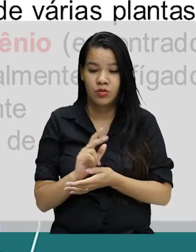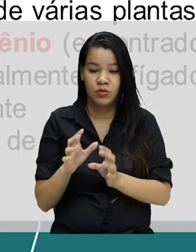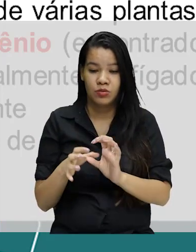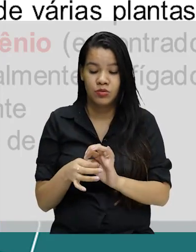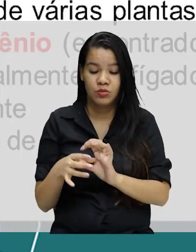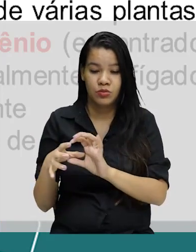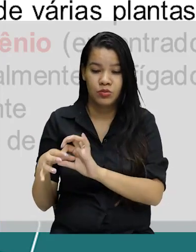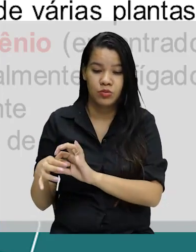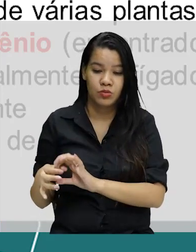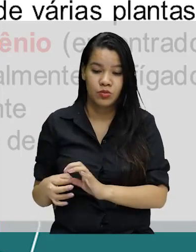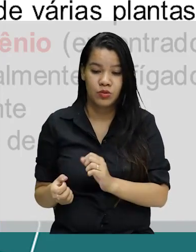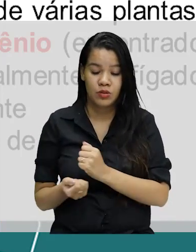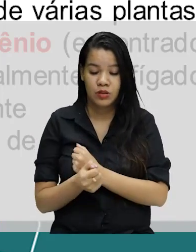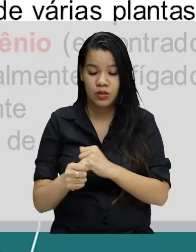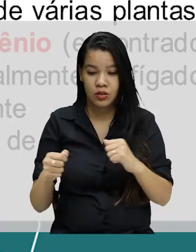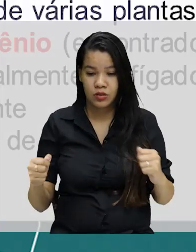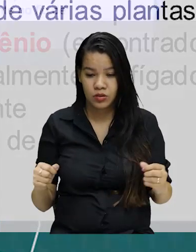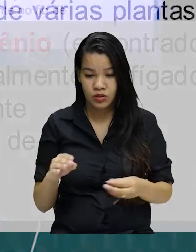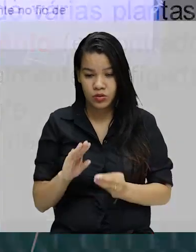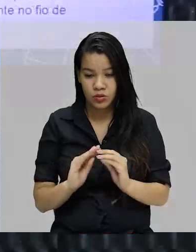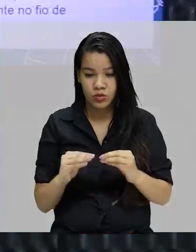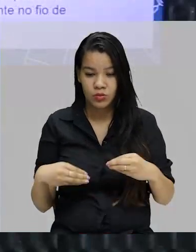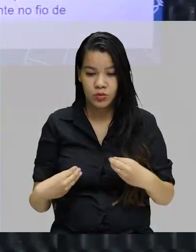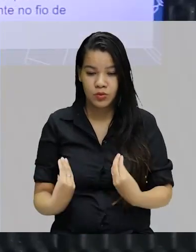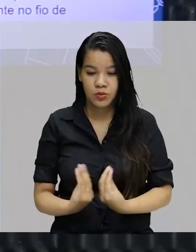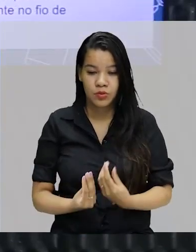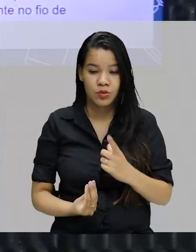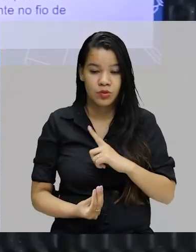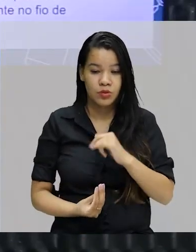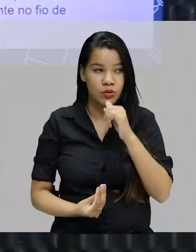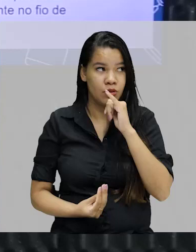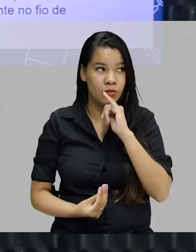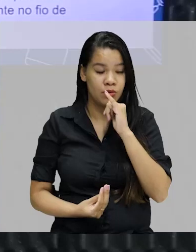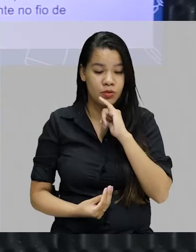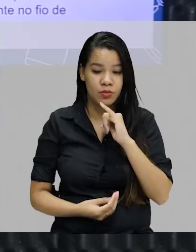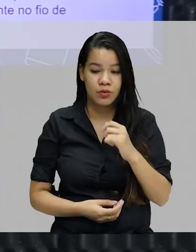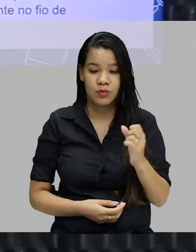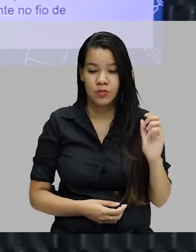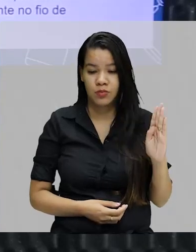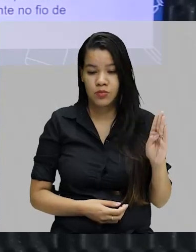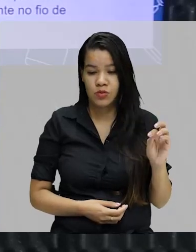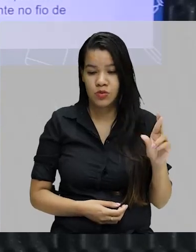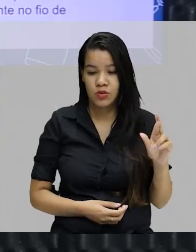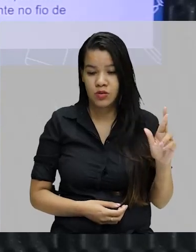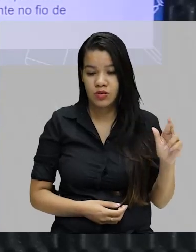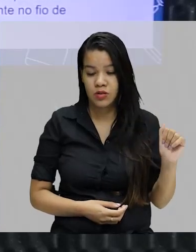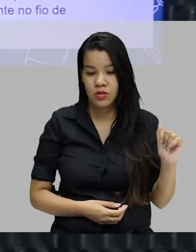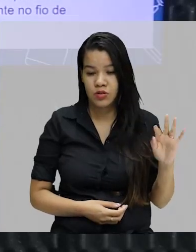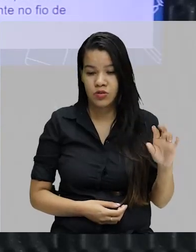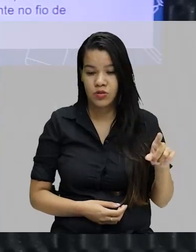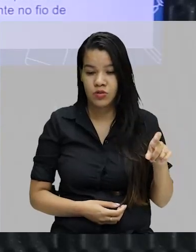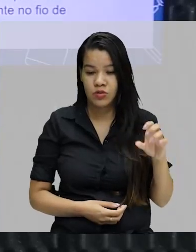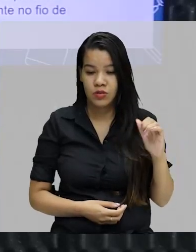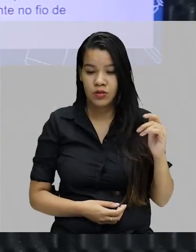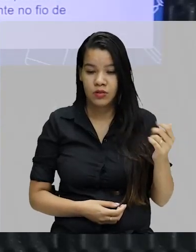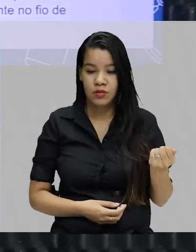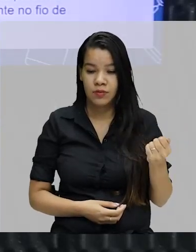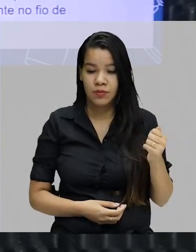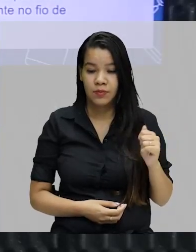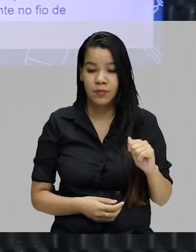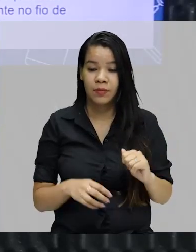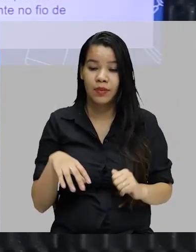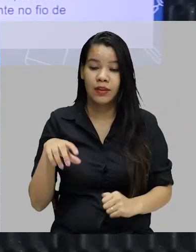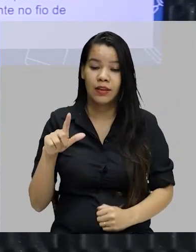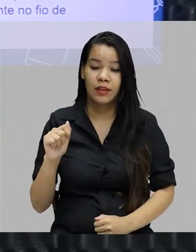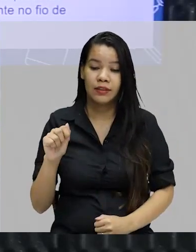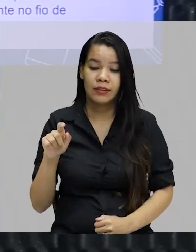muito grande de substâncias. Então nós temos a borracha, por exemplo, o látex, o poliisopreno,